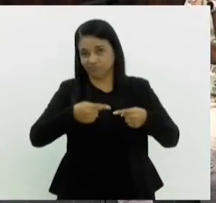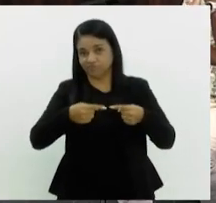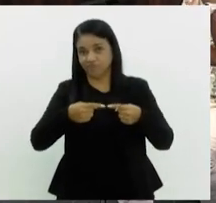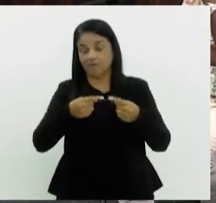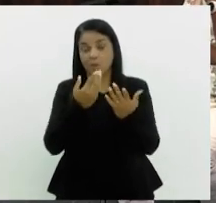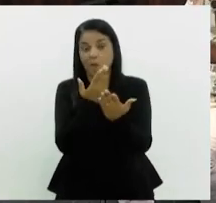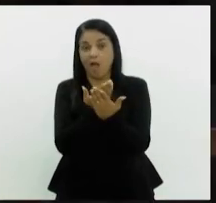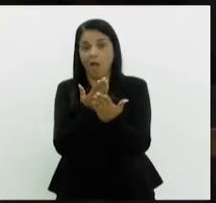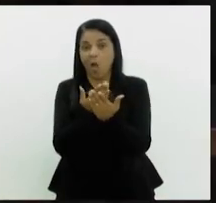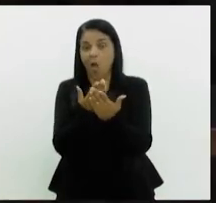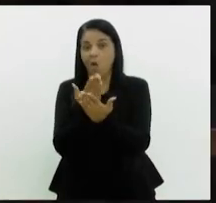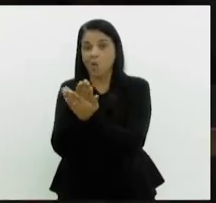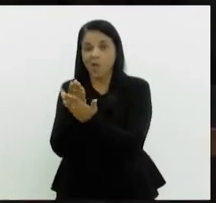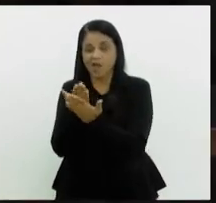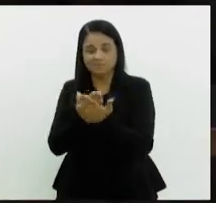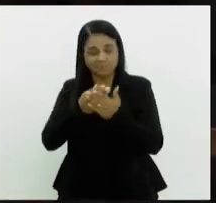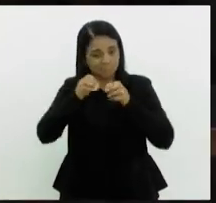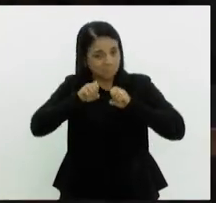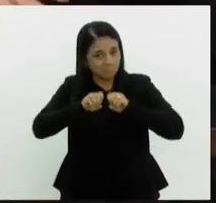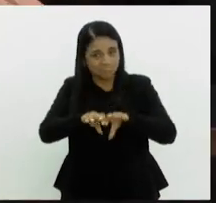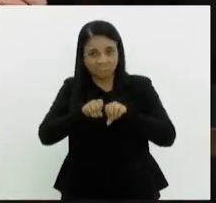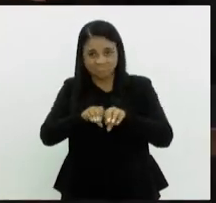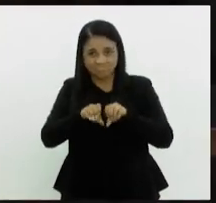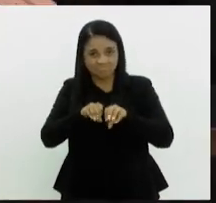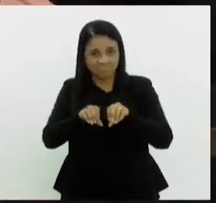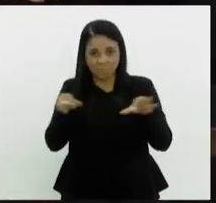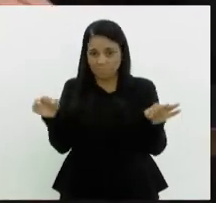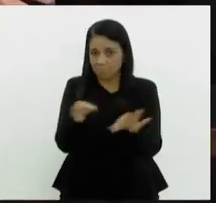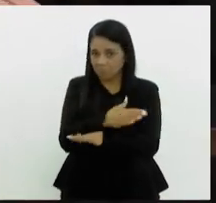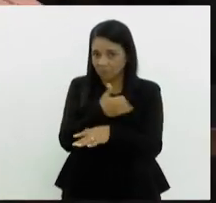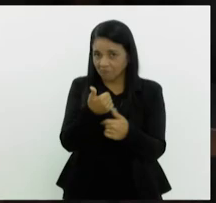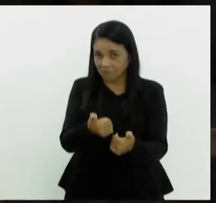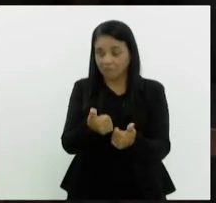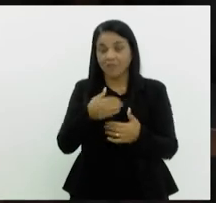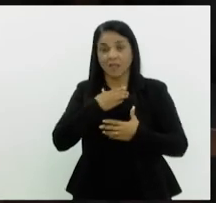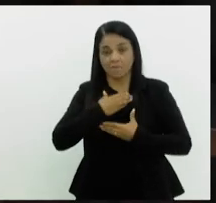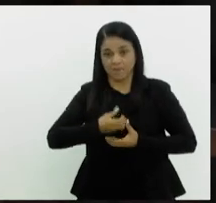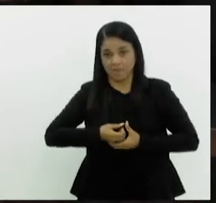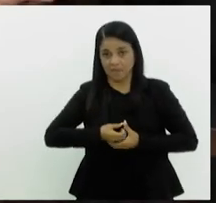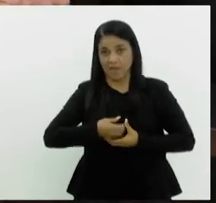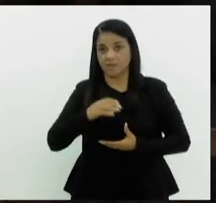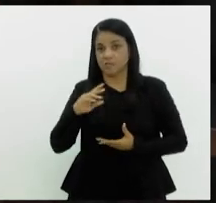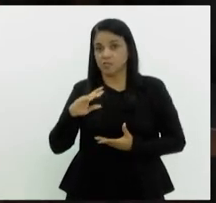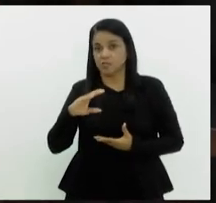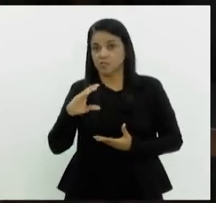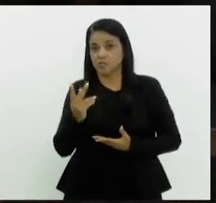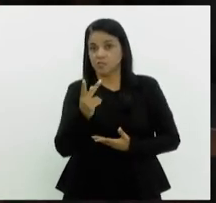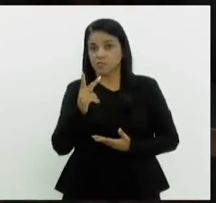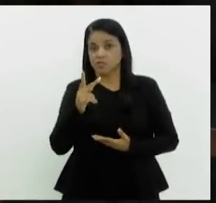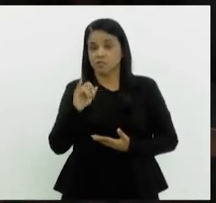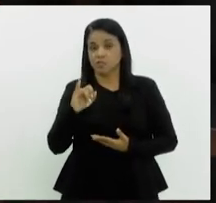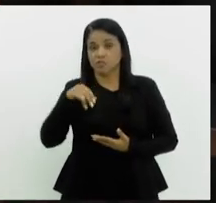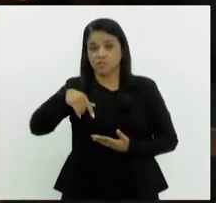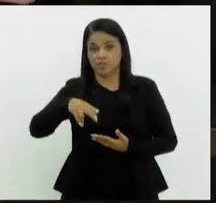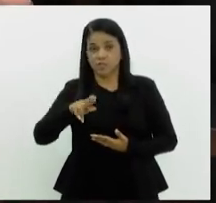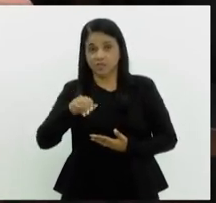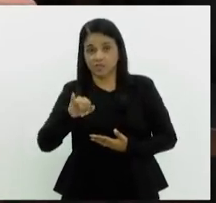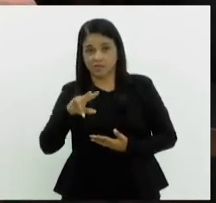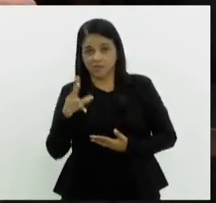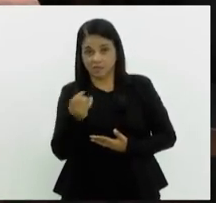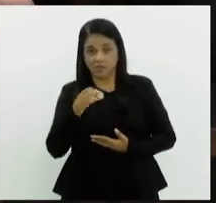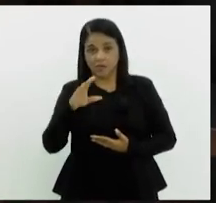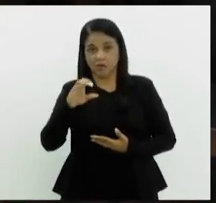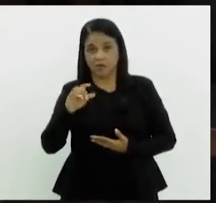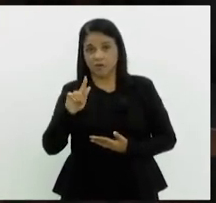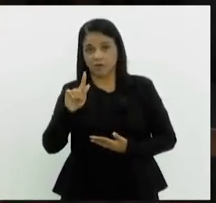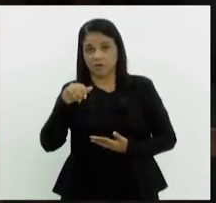aula completa de tudo. Então, ela acabou de receber a medalha Chiquinha Gonzaga e ela deu uma aula sobre Chiquinha